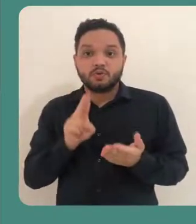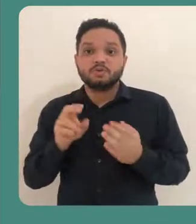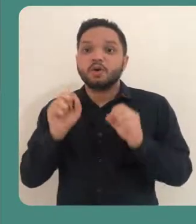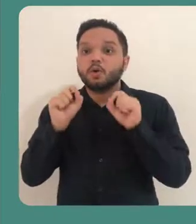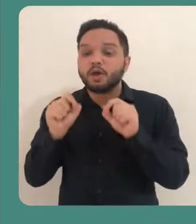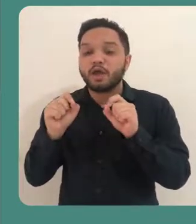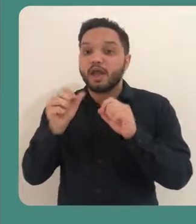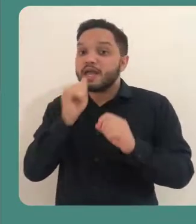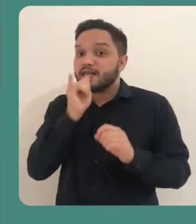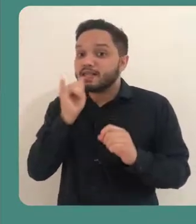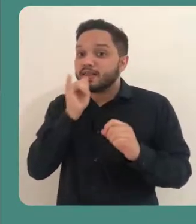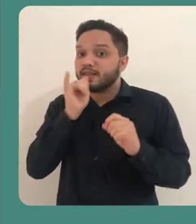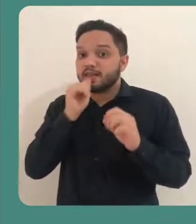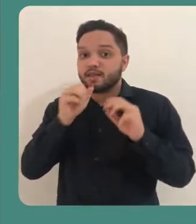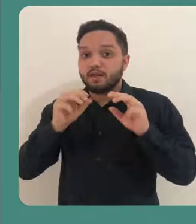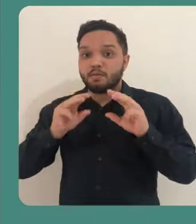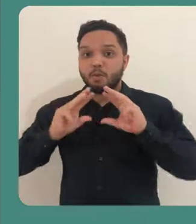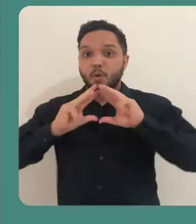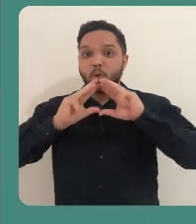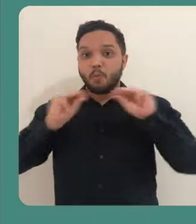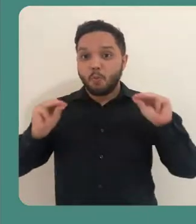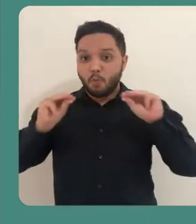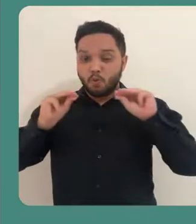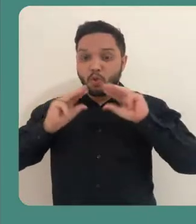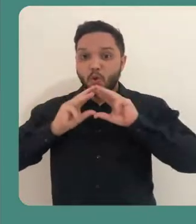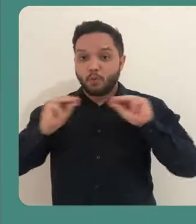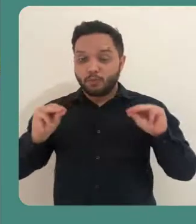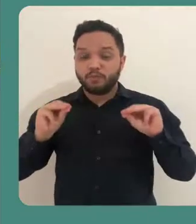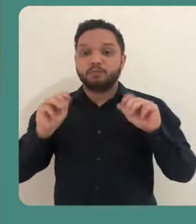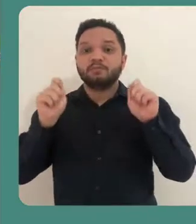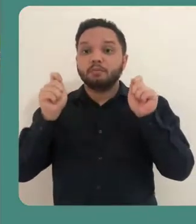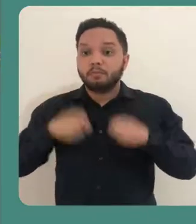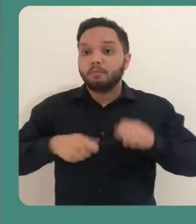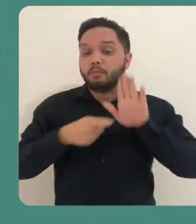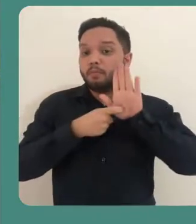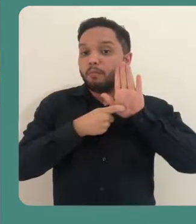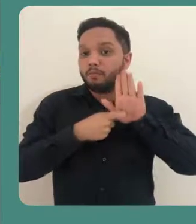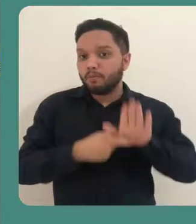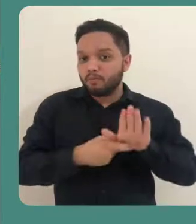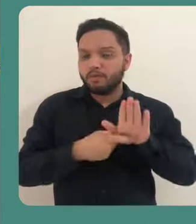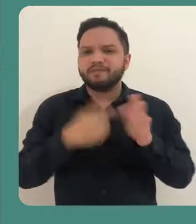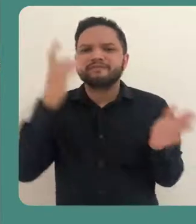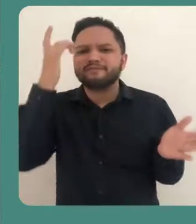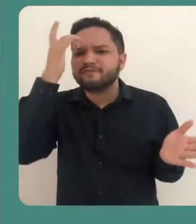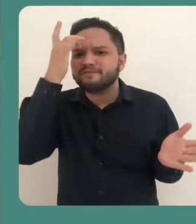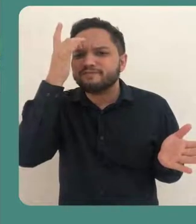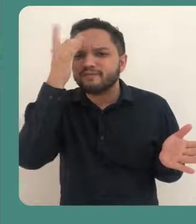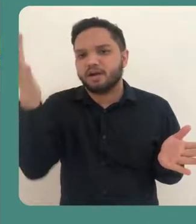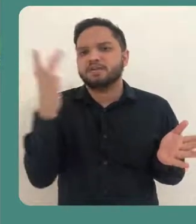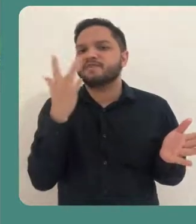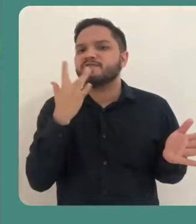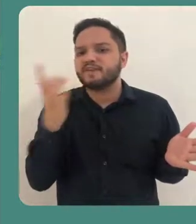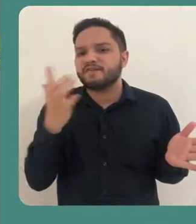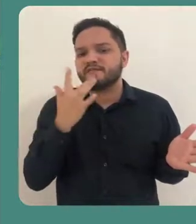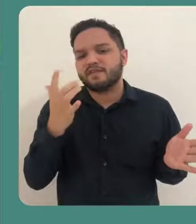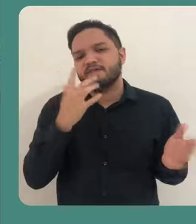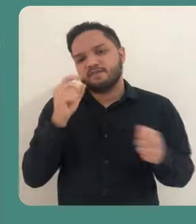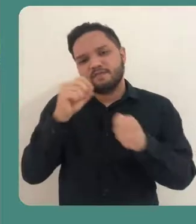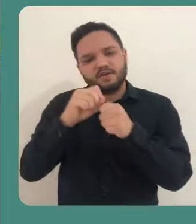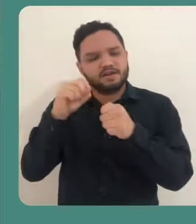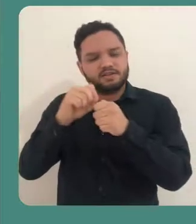moodle como exemplo de ambiente virtual de aprendizagem e de mostrar como é fácil a instalação